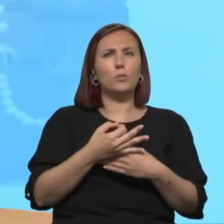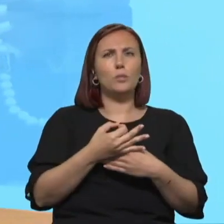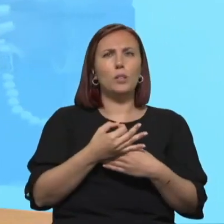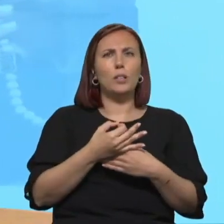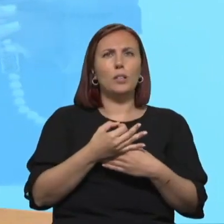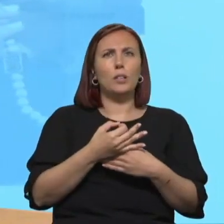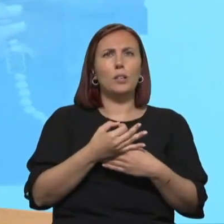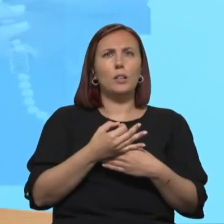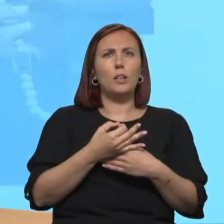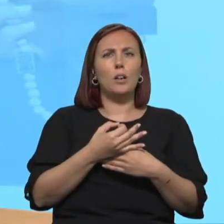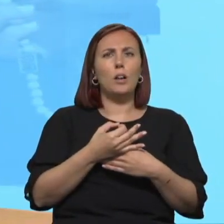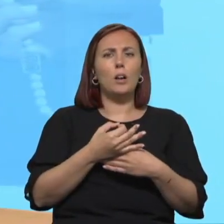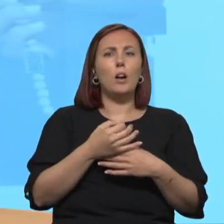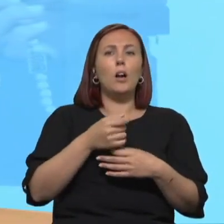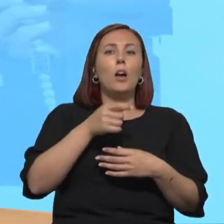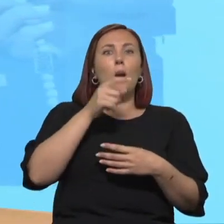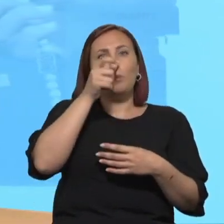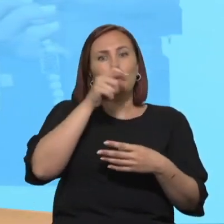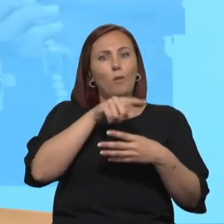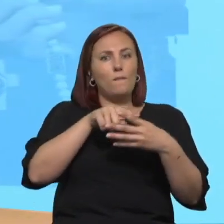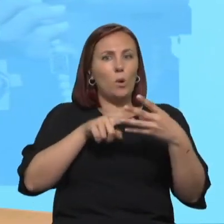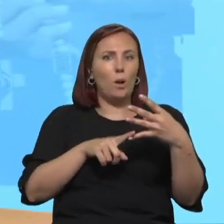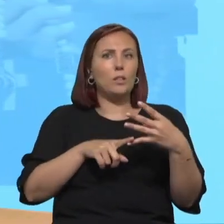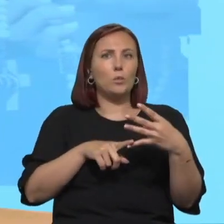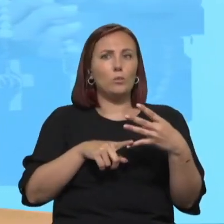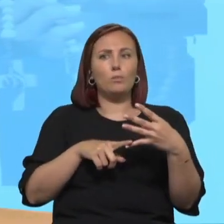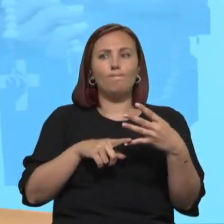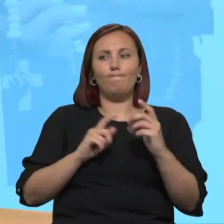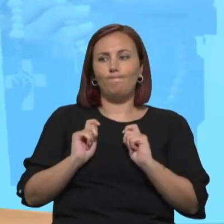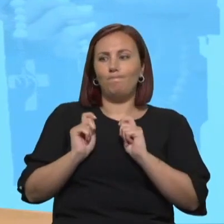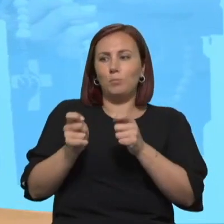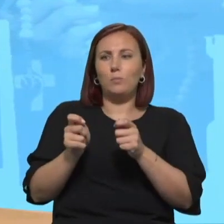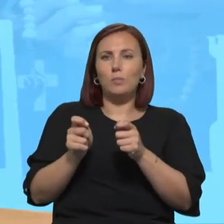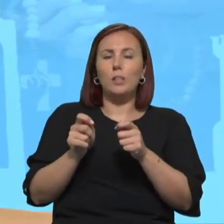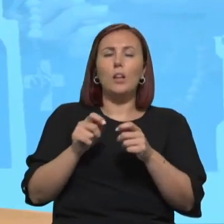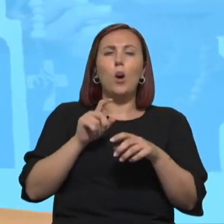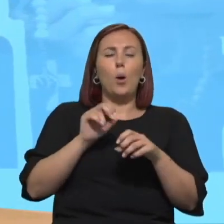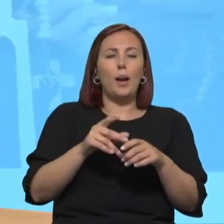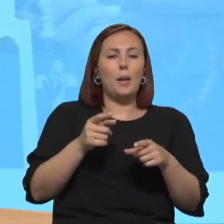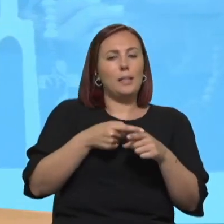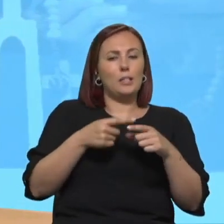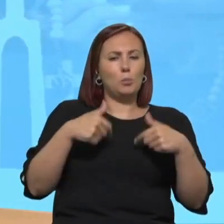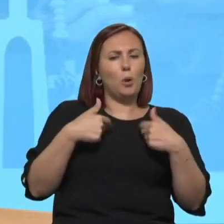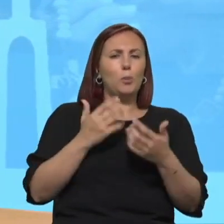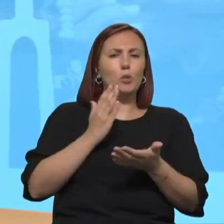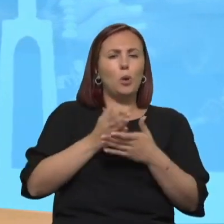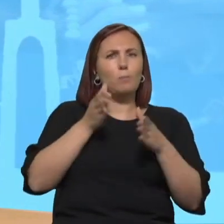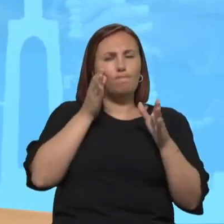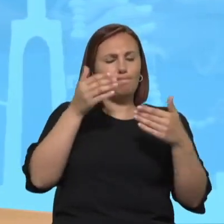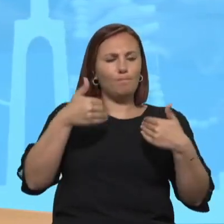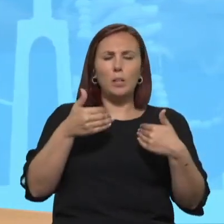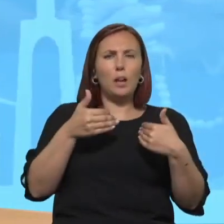destes 4 legados que referiu, que pensaram além do seu próprio interesse pessoal.